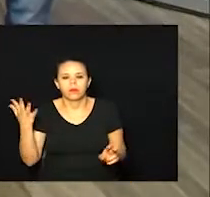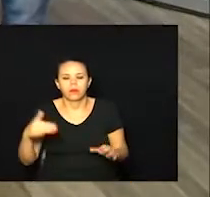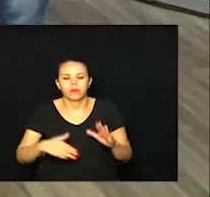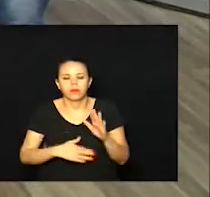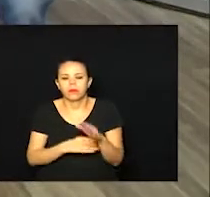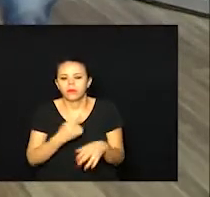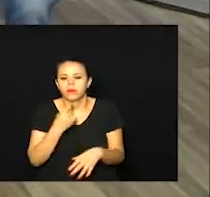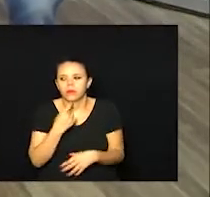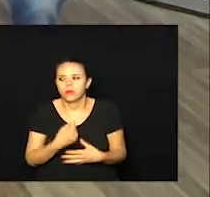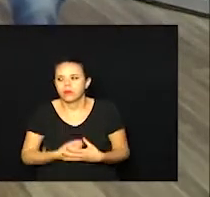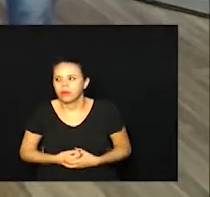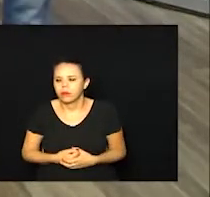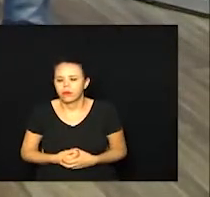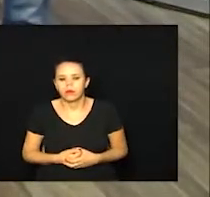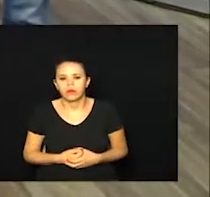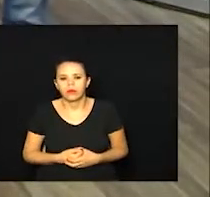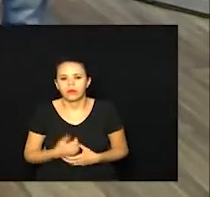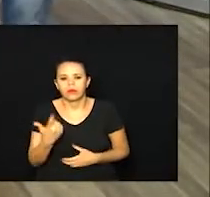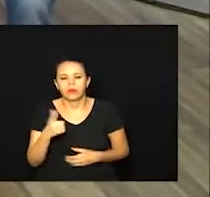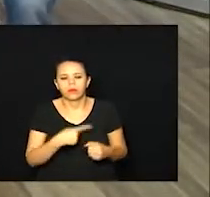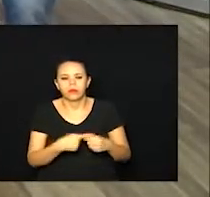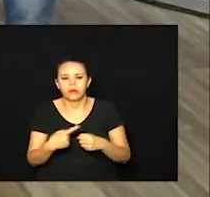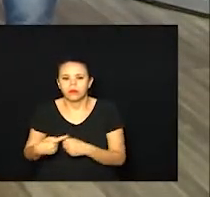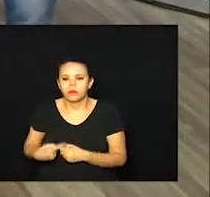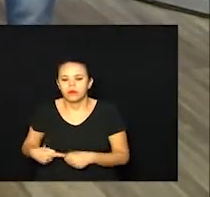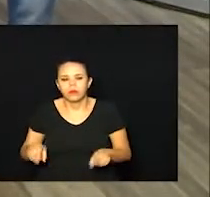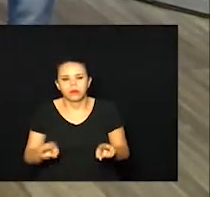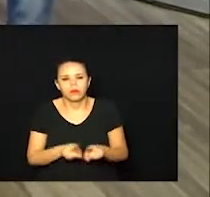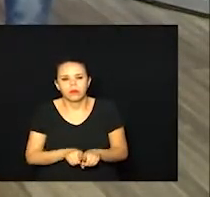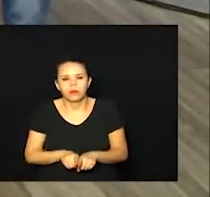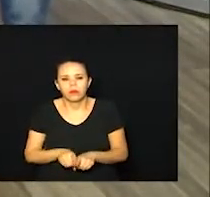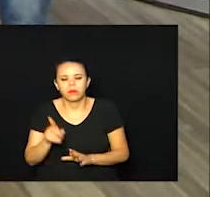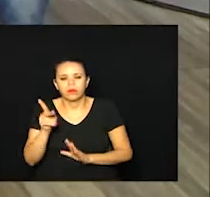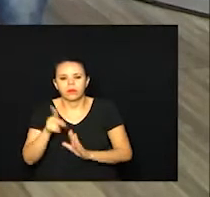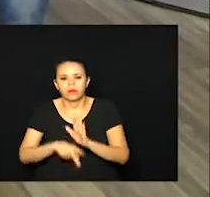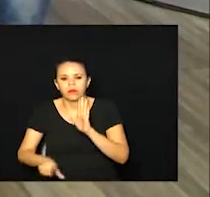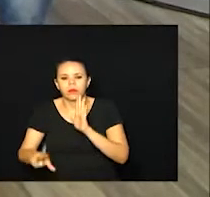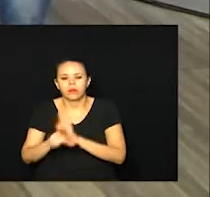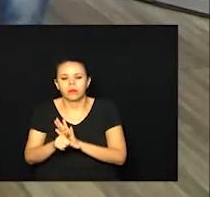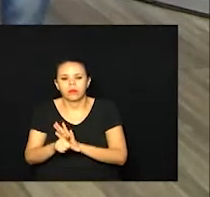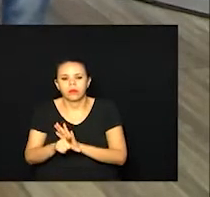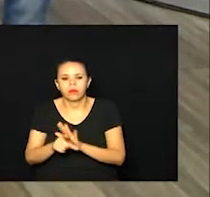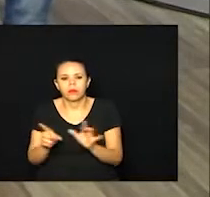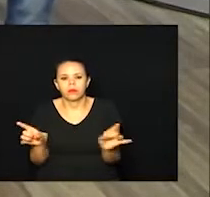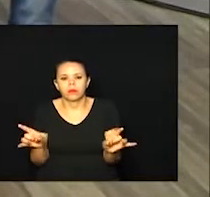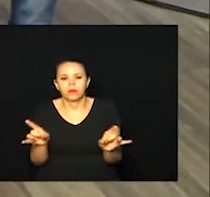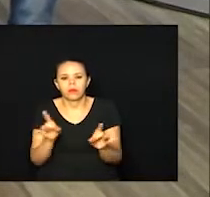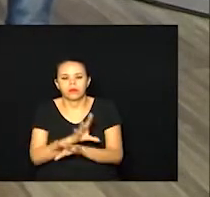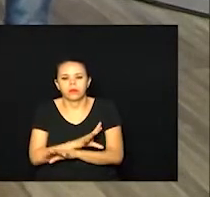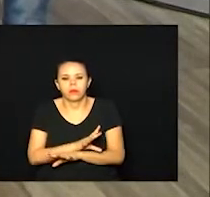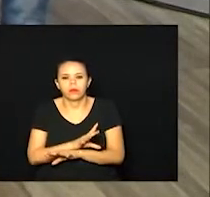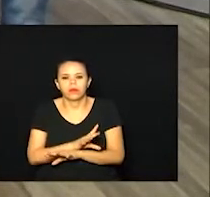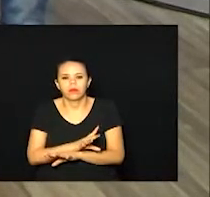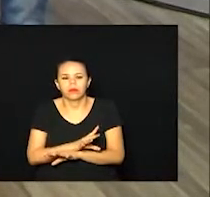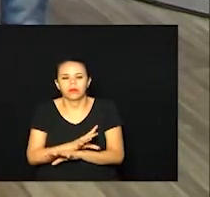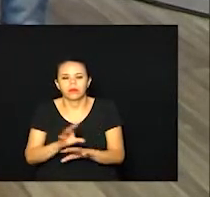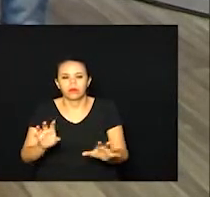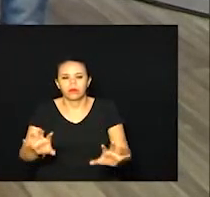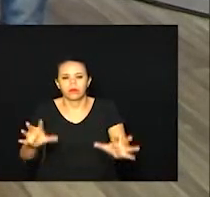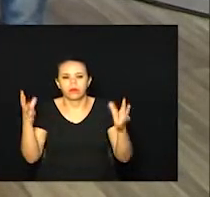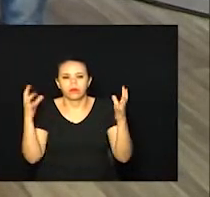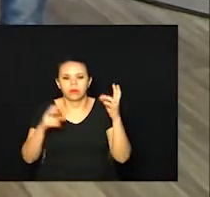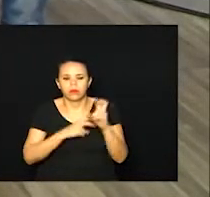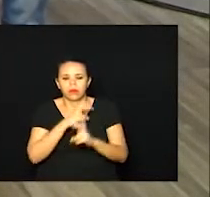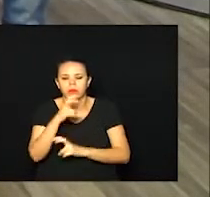Câmara de Campinas, e aí, claro, em outros municípios também, é o projeto de lei que prevê o encerramento do zoológico localizado